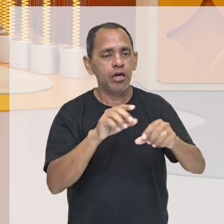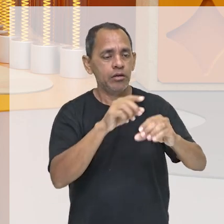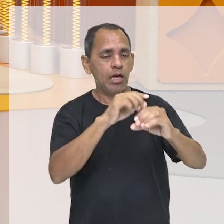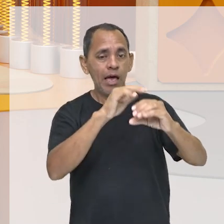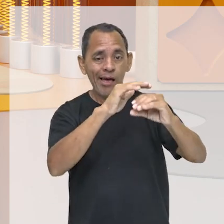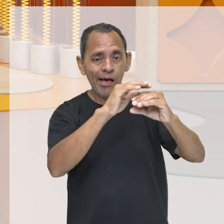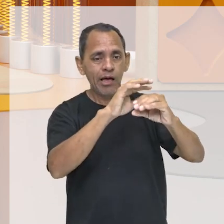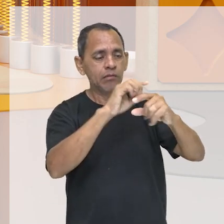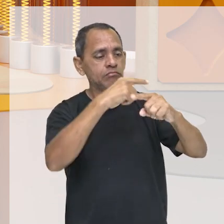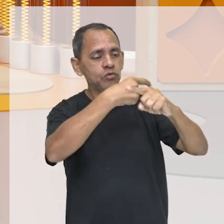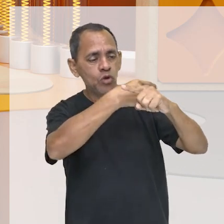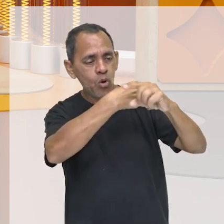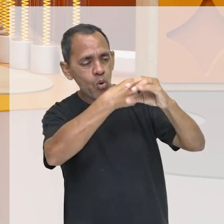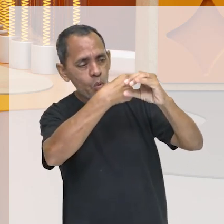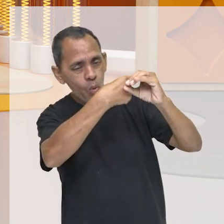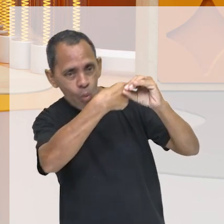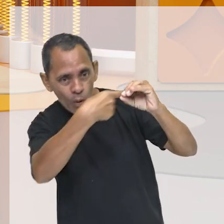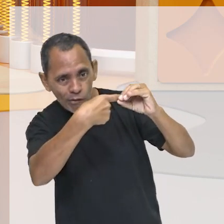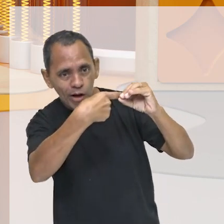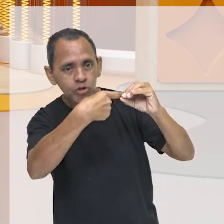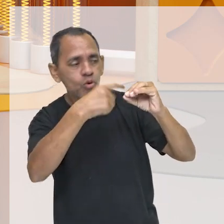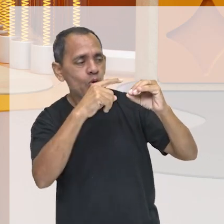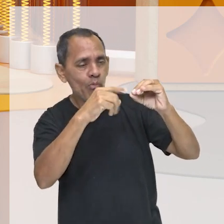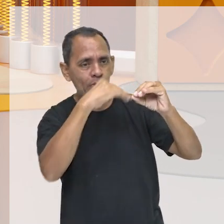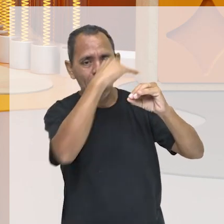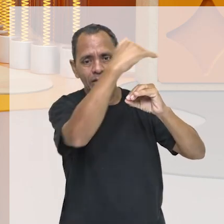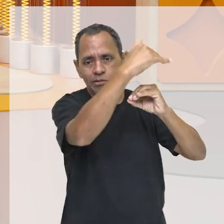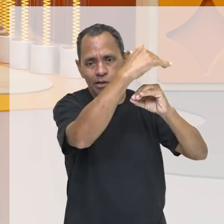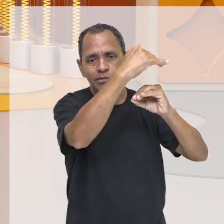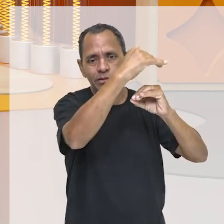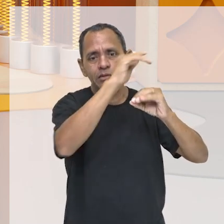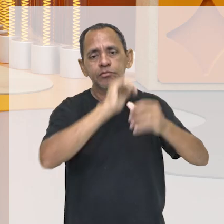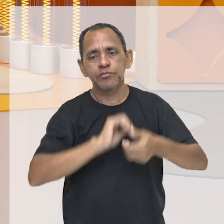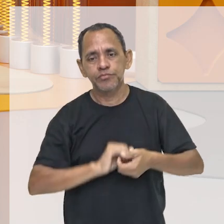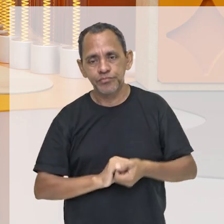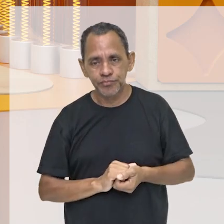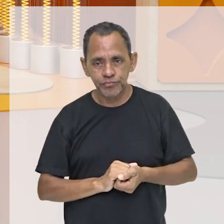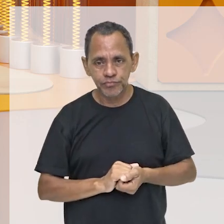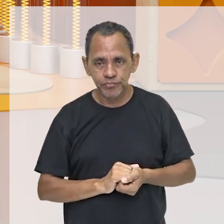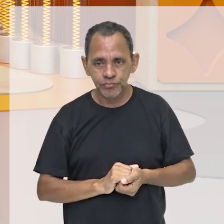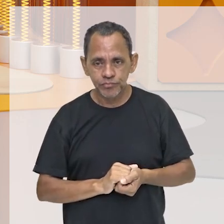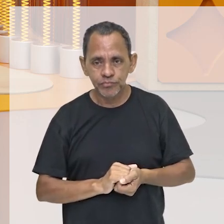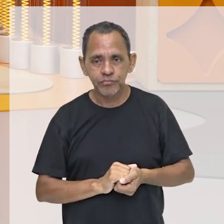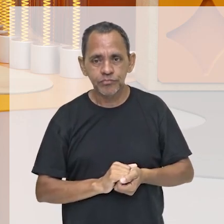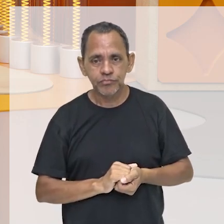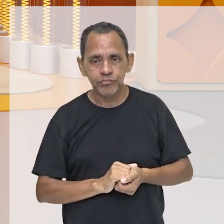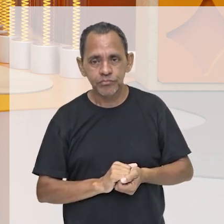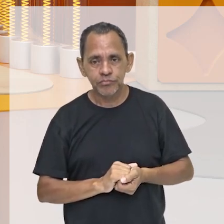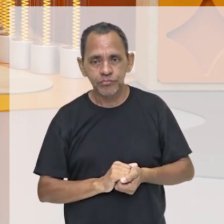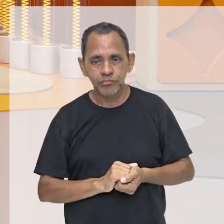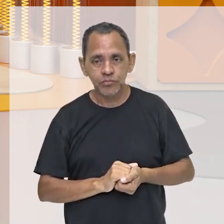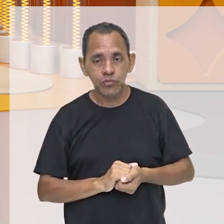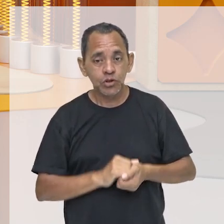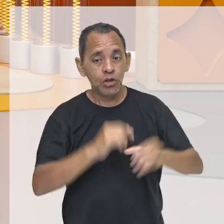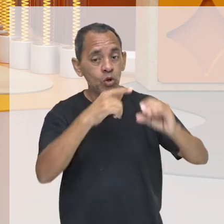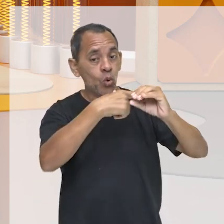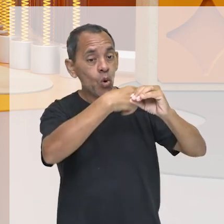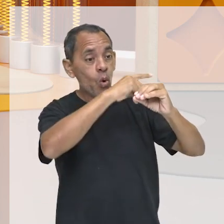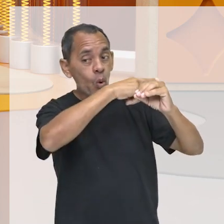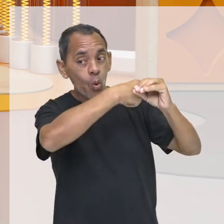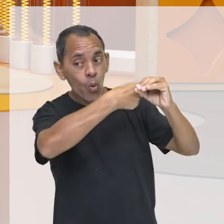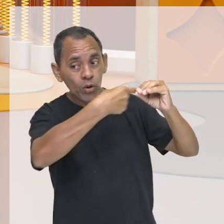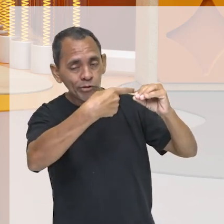está aparecendo aqui nesse mapa por conta do ângulo da imagem, mas o Equador, que é o principal de todos os